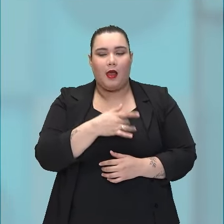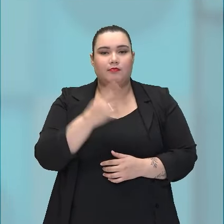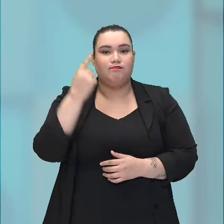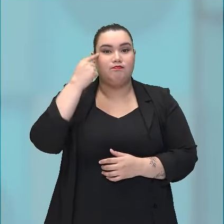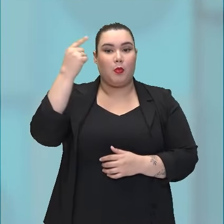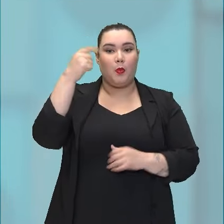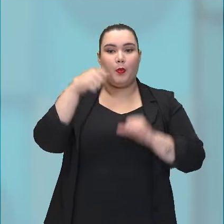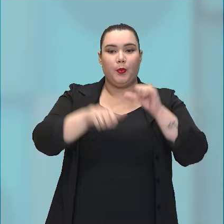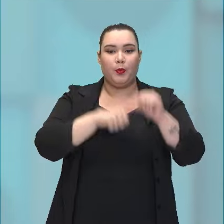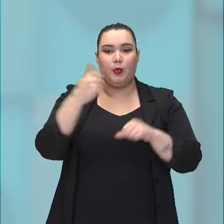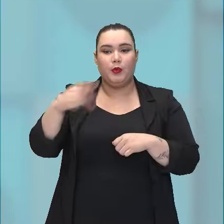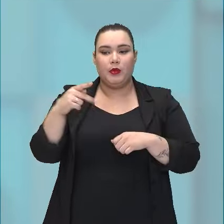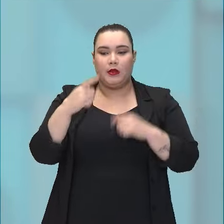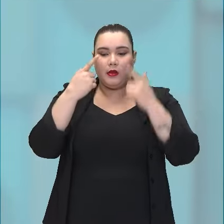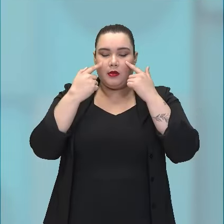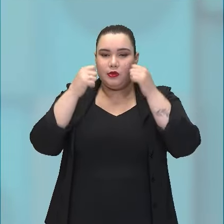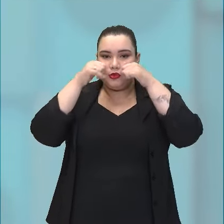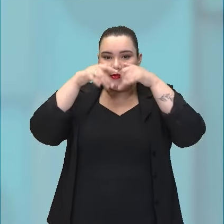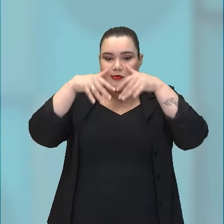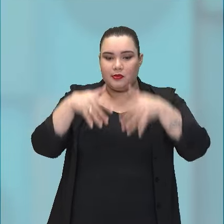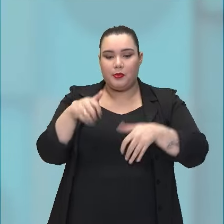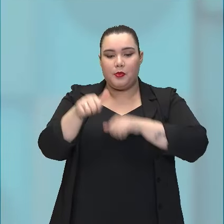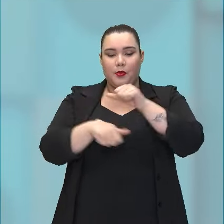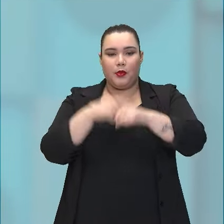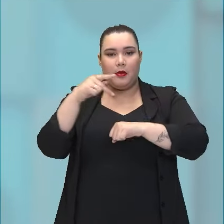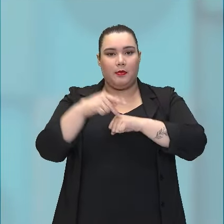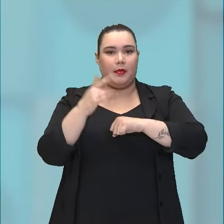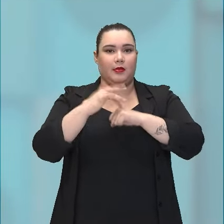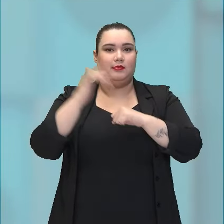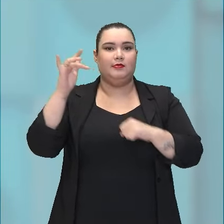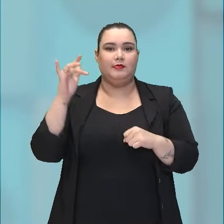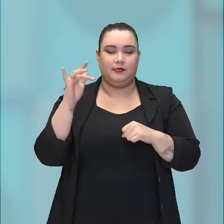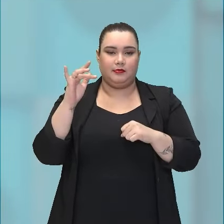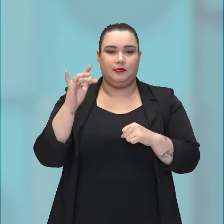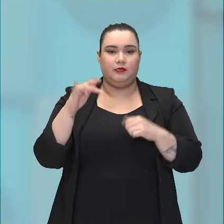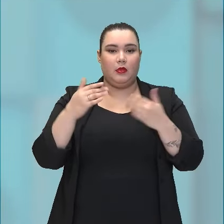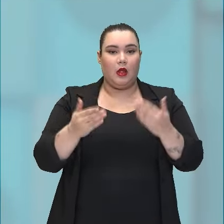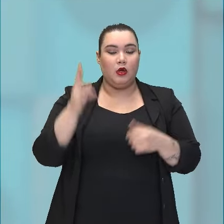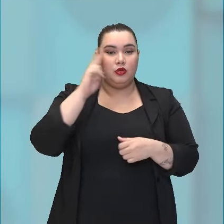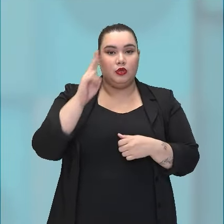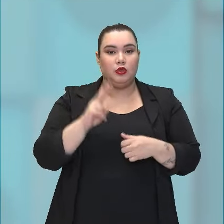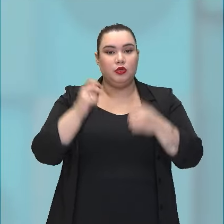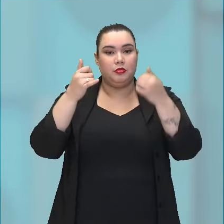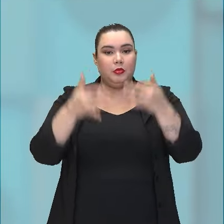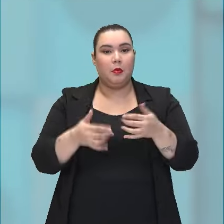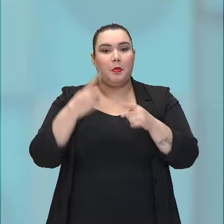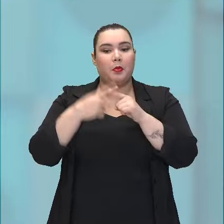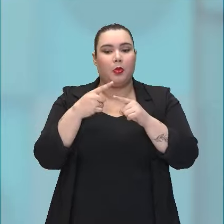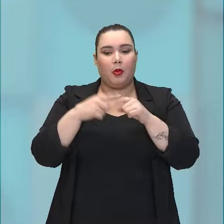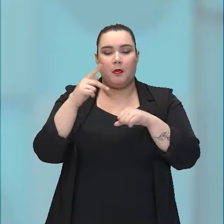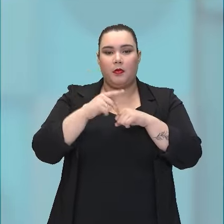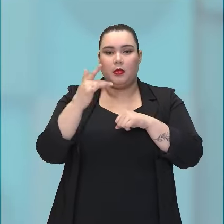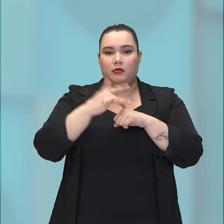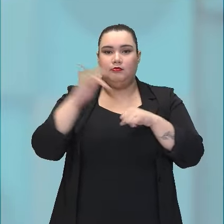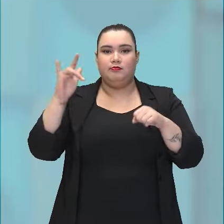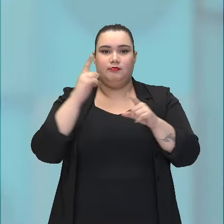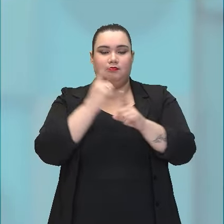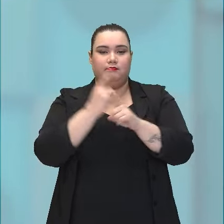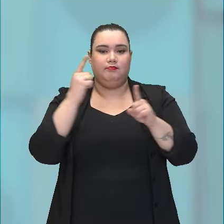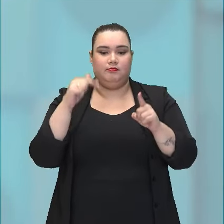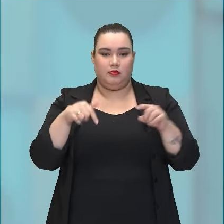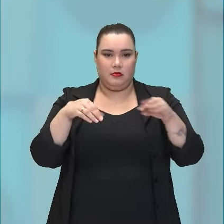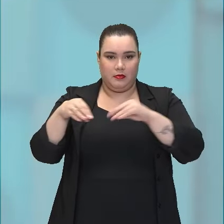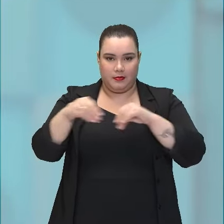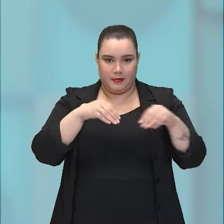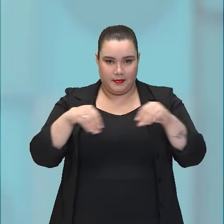Diamantes que são encontrados na areia. Perceba que essa história explica exatamente por que os diamantes são encontrados na areia. Por quê? Porque